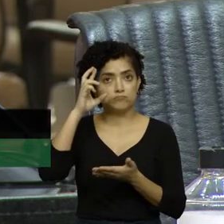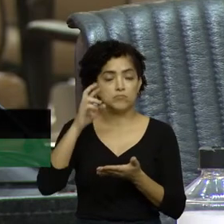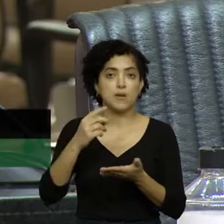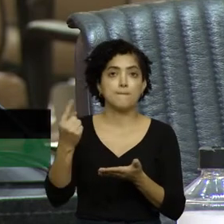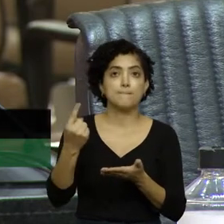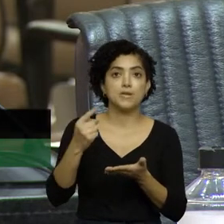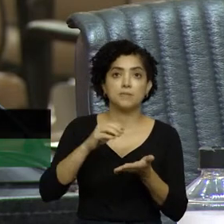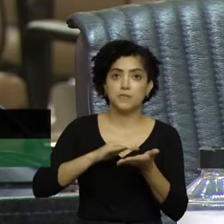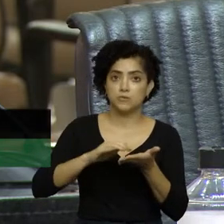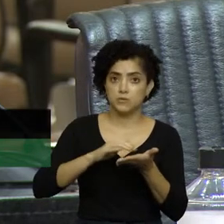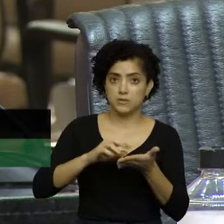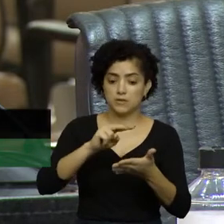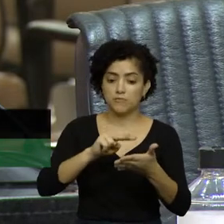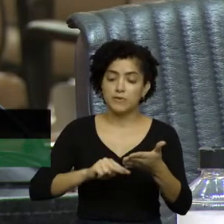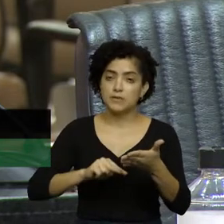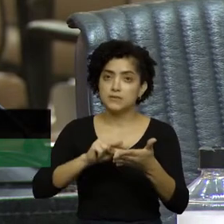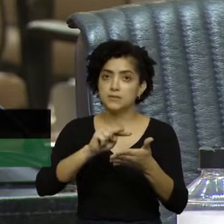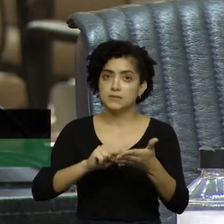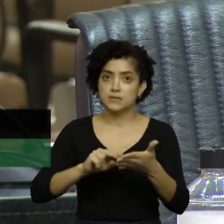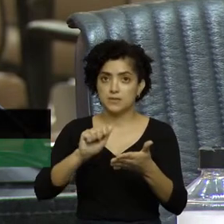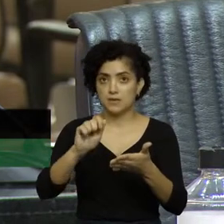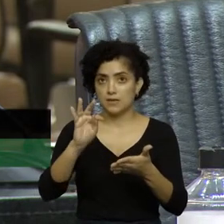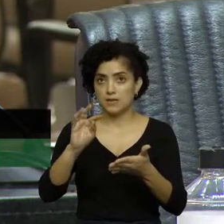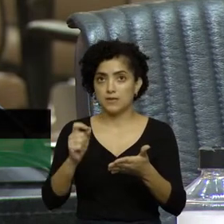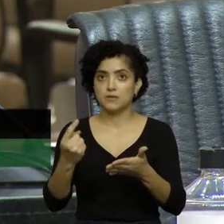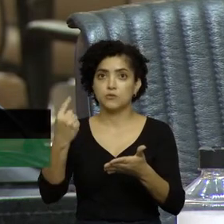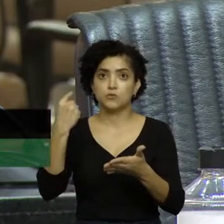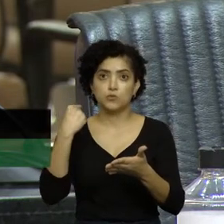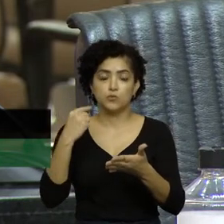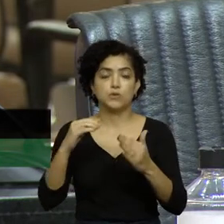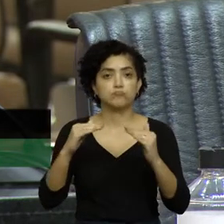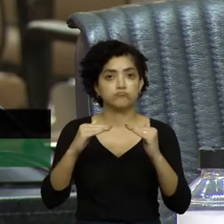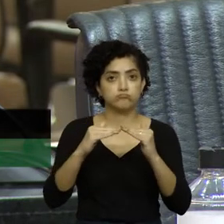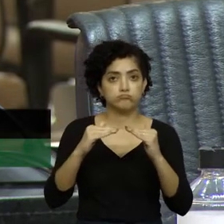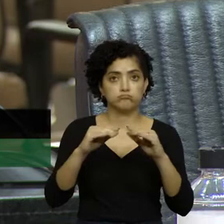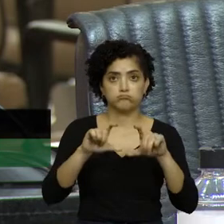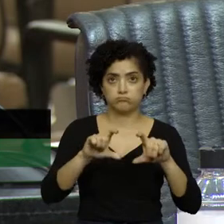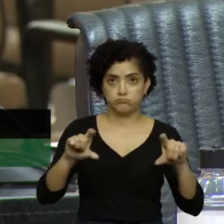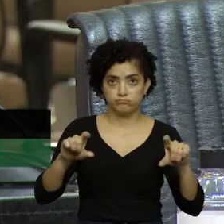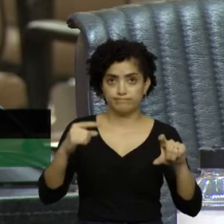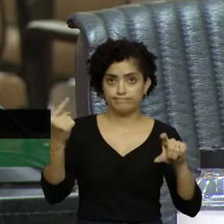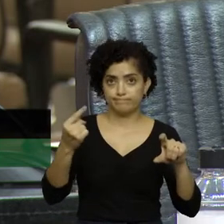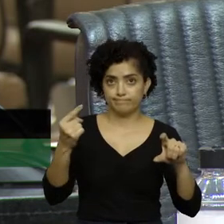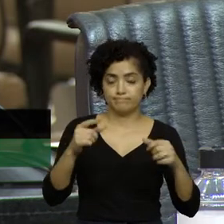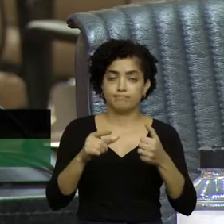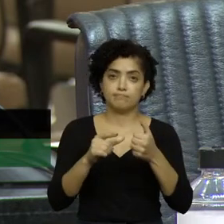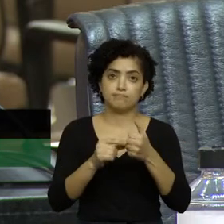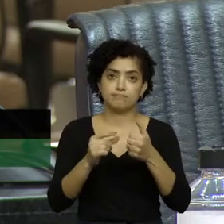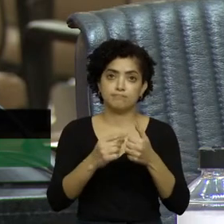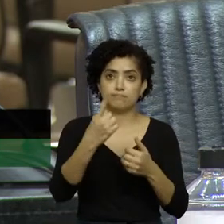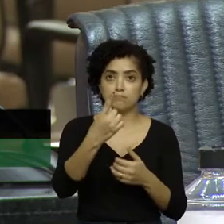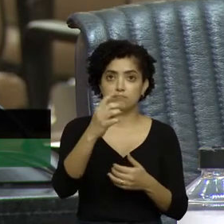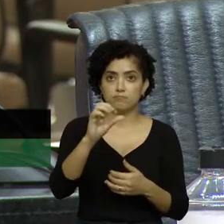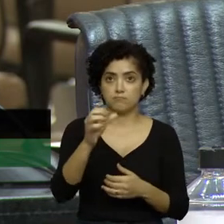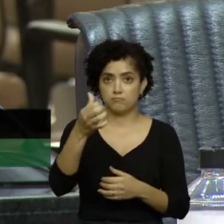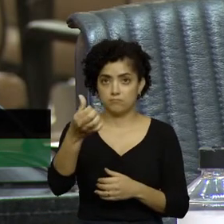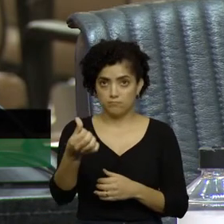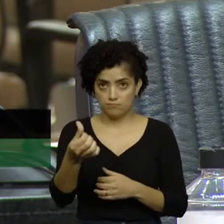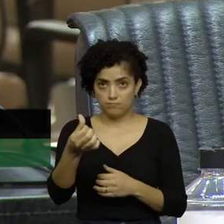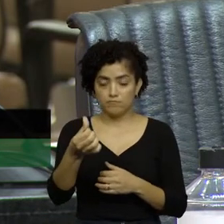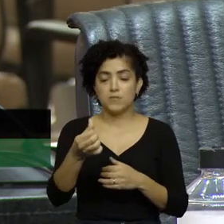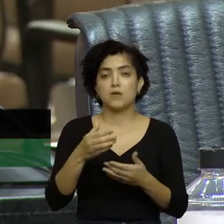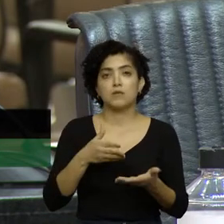proceder à leitura das atas das sessões anteriores que, em consonância com o parágrafo 1º do artigo 106 do Regimento Interno, o senhor presidente deu-as